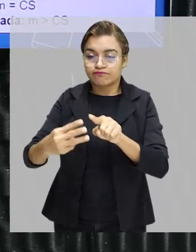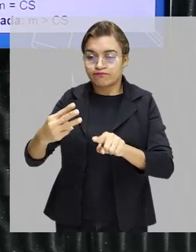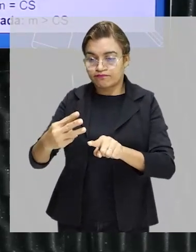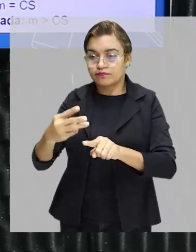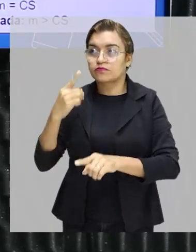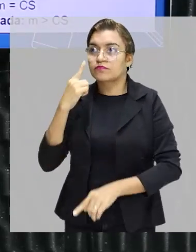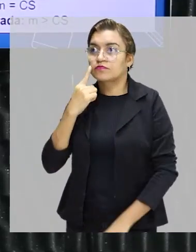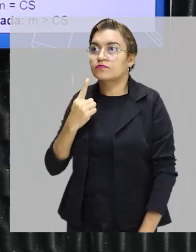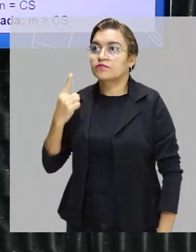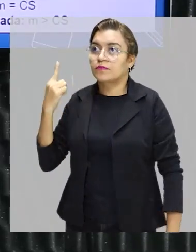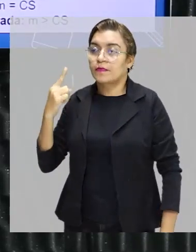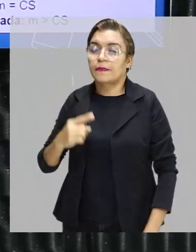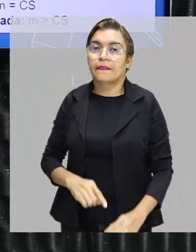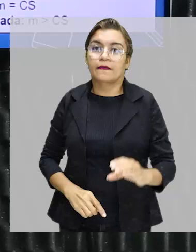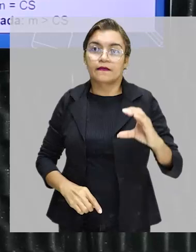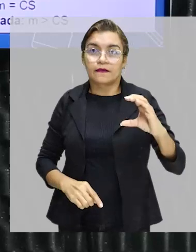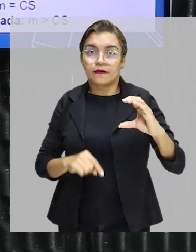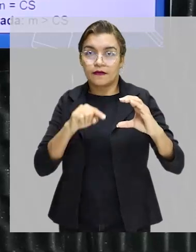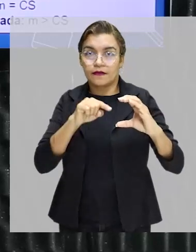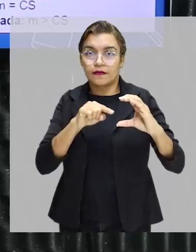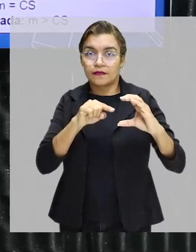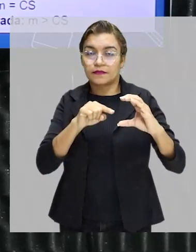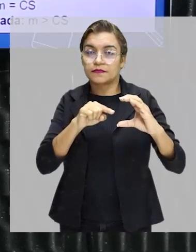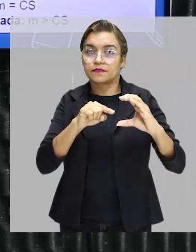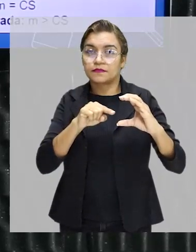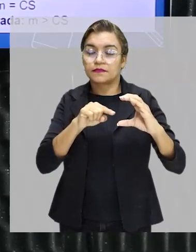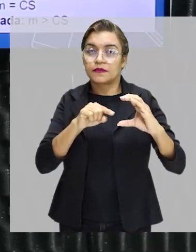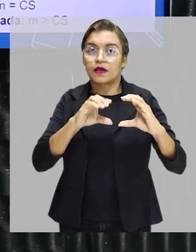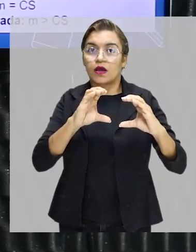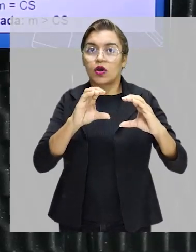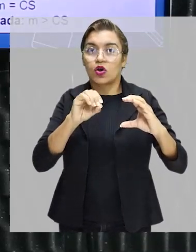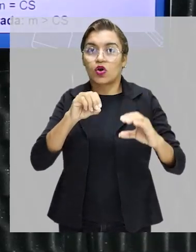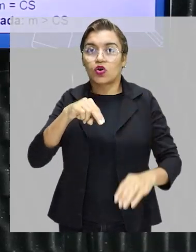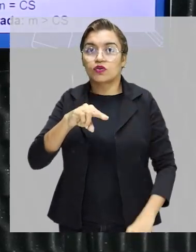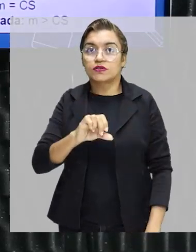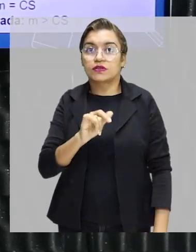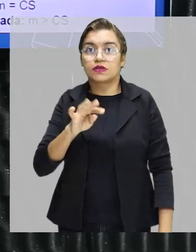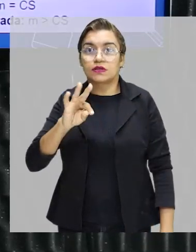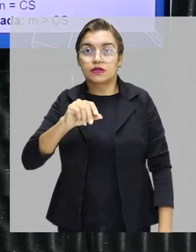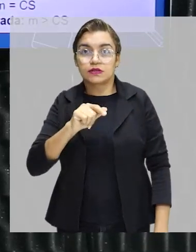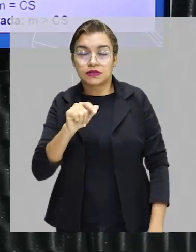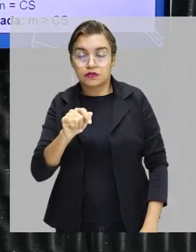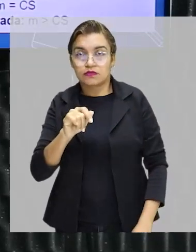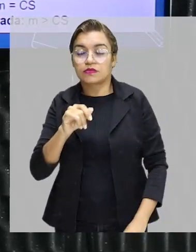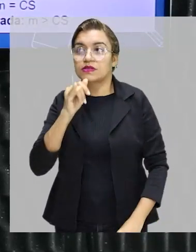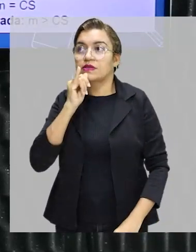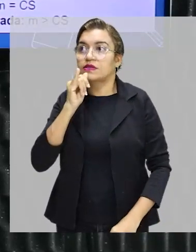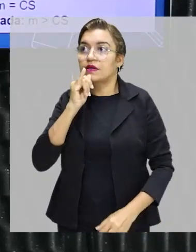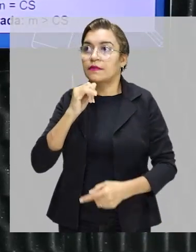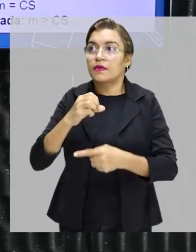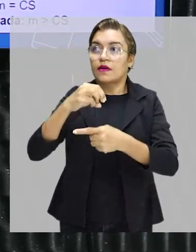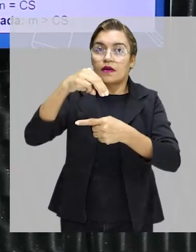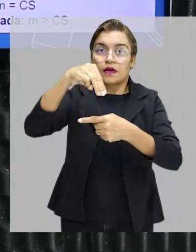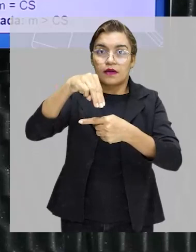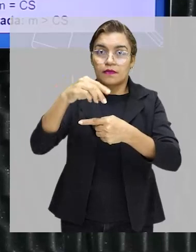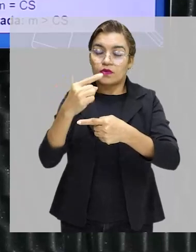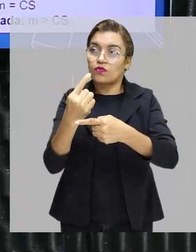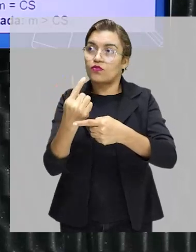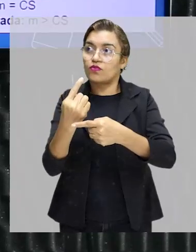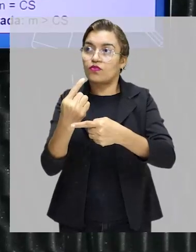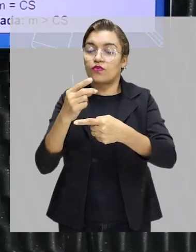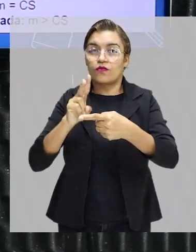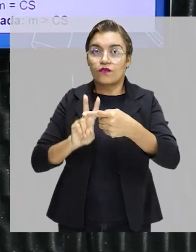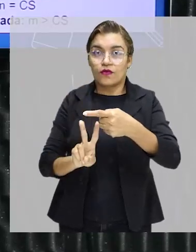só. C, concentração comum, que é a relação entre a massa do soluto pelo volume da solução.